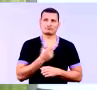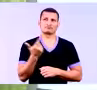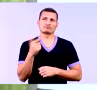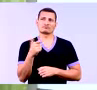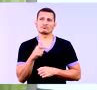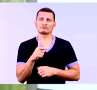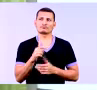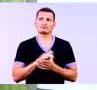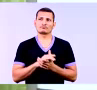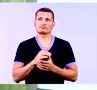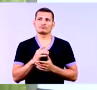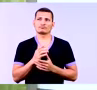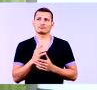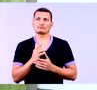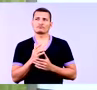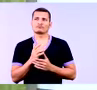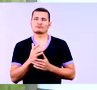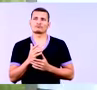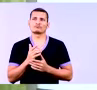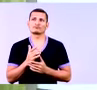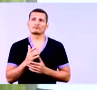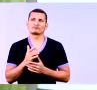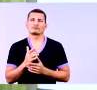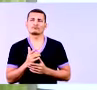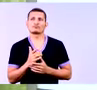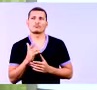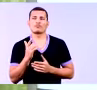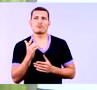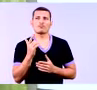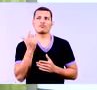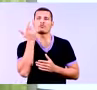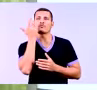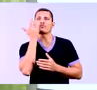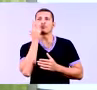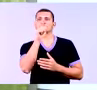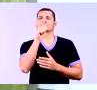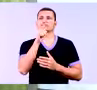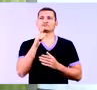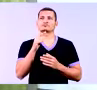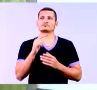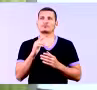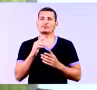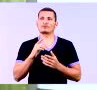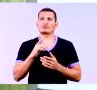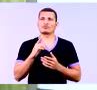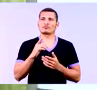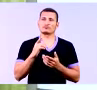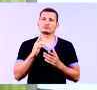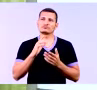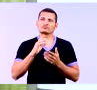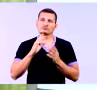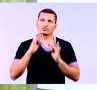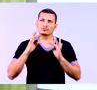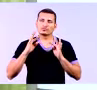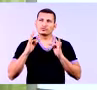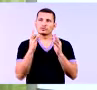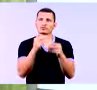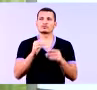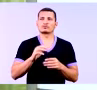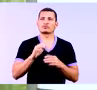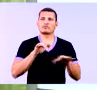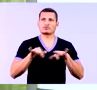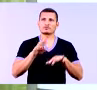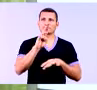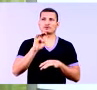alcançamos todo o pleno que a programação web tem, pois existem muitas coisas. Vocês terão uma nova disciplina que vai